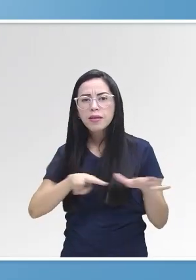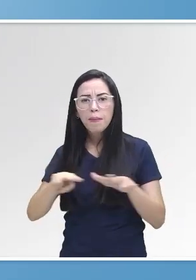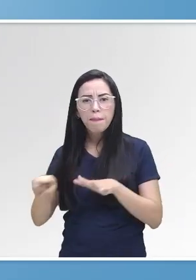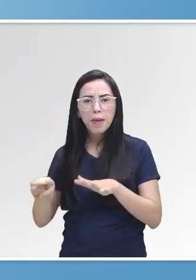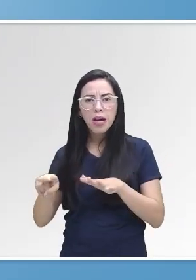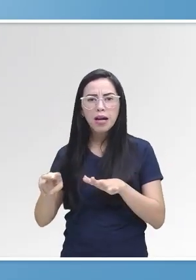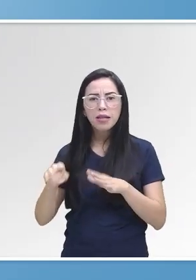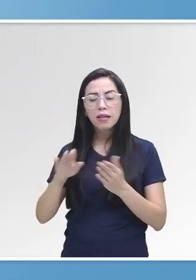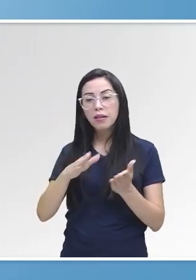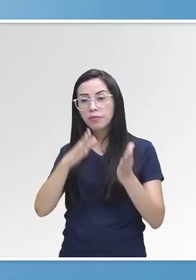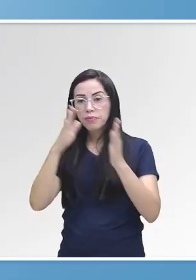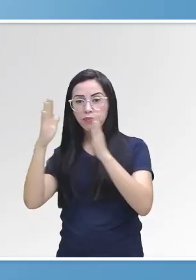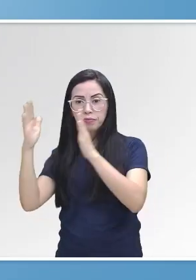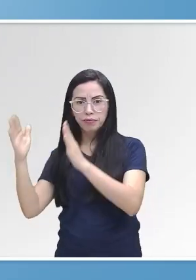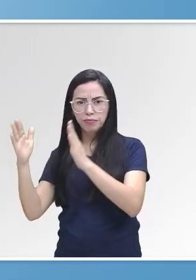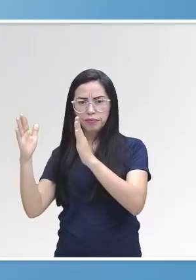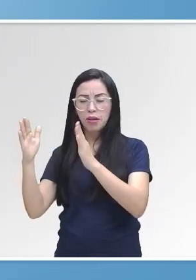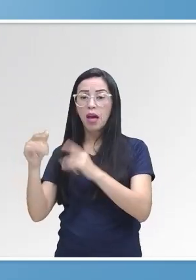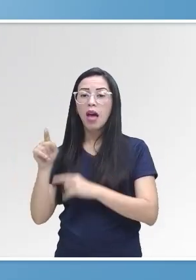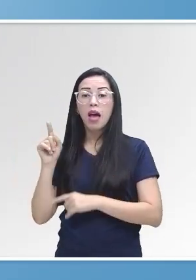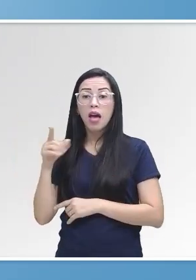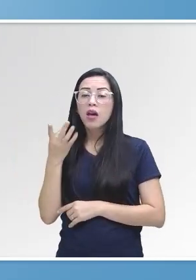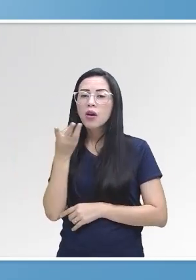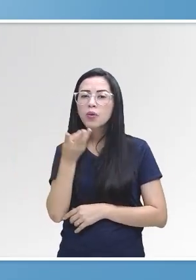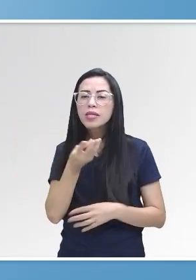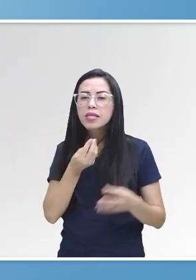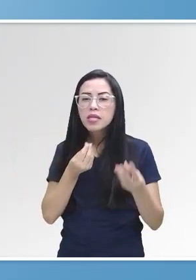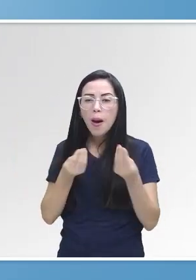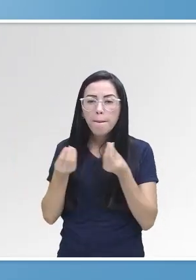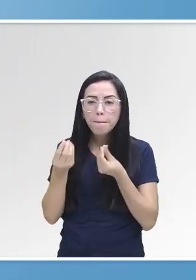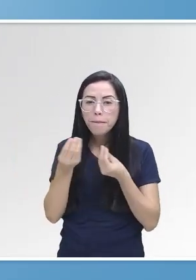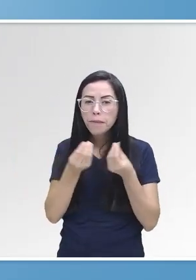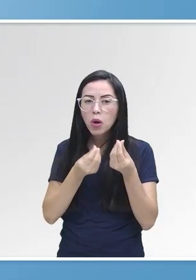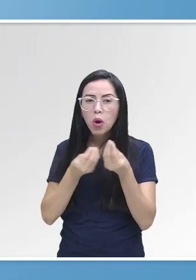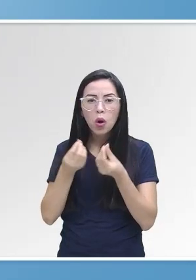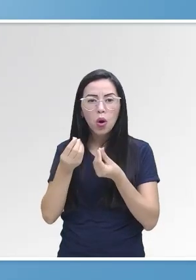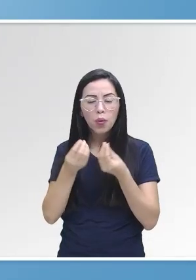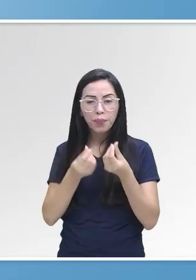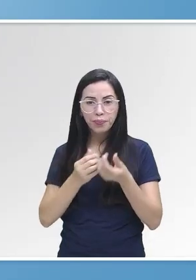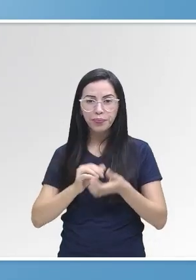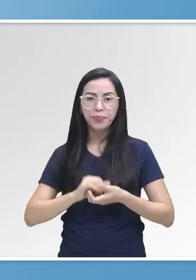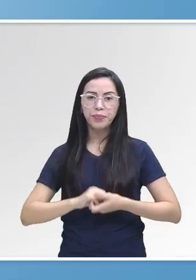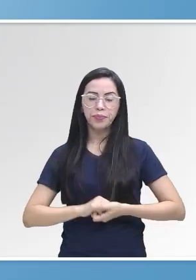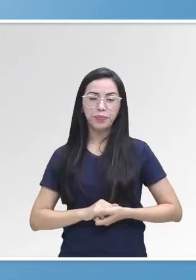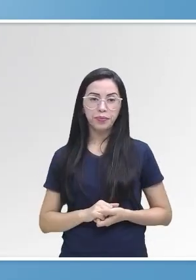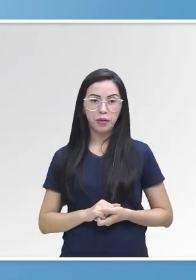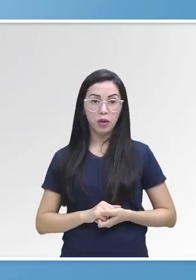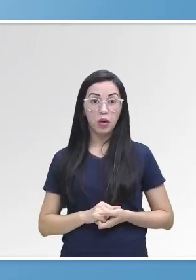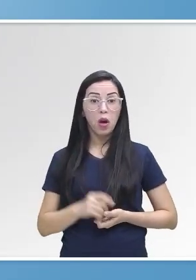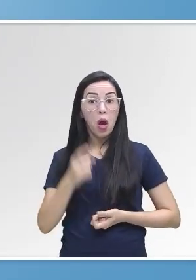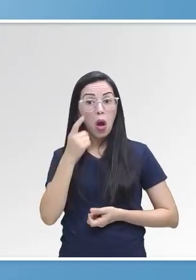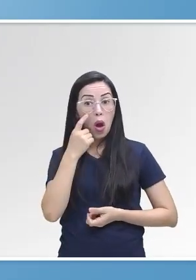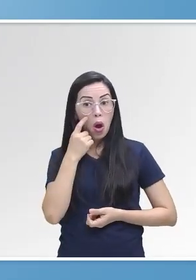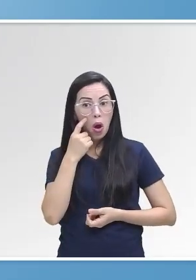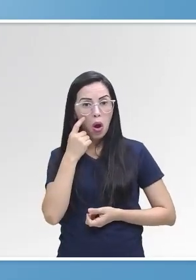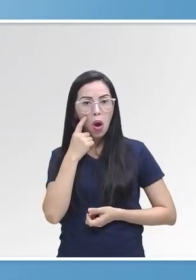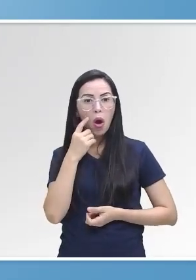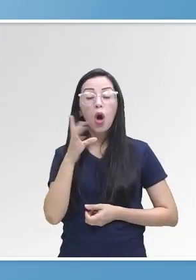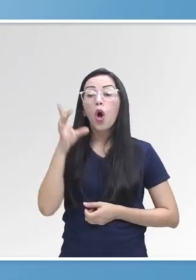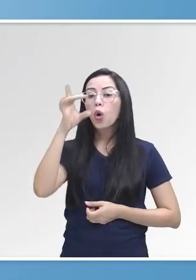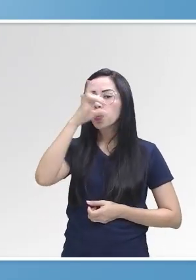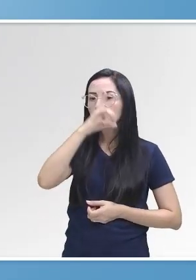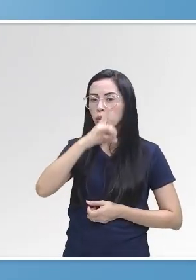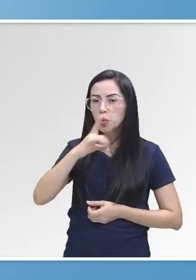blocos de chocolate de baunilha domingo ele